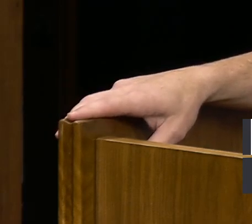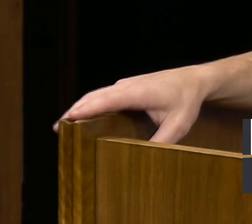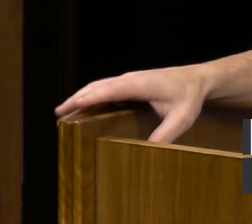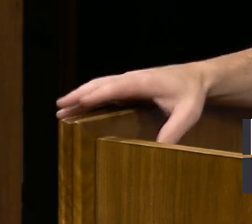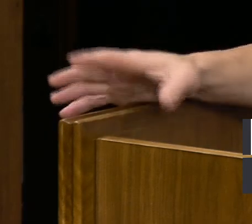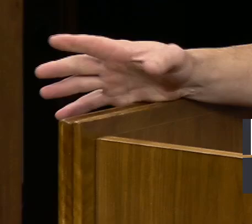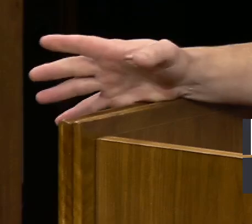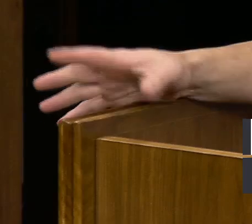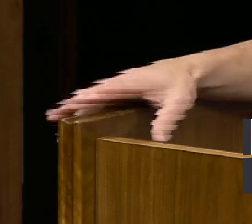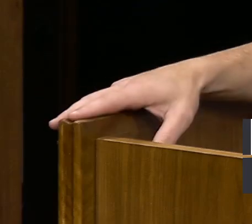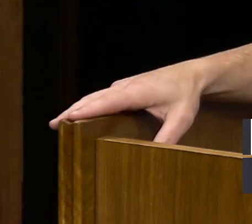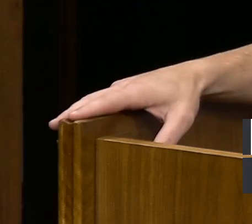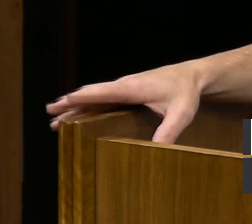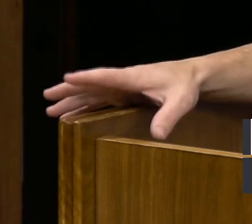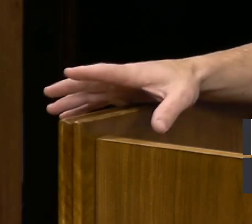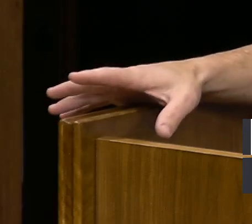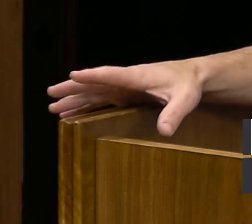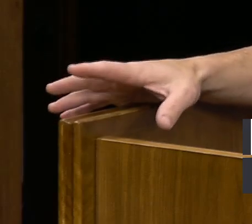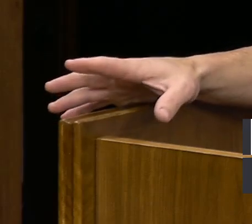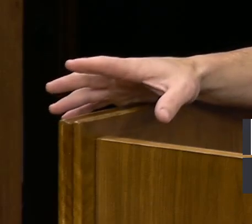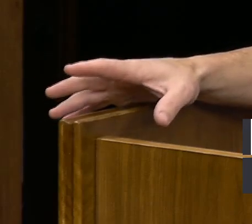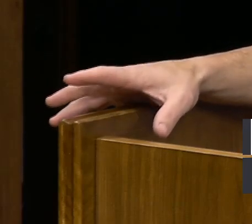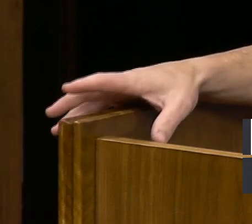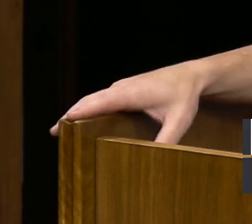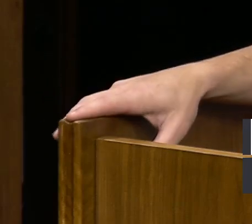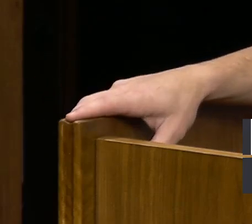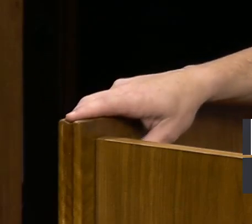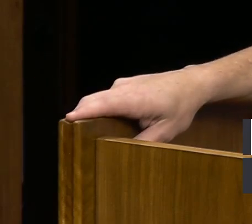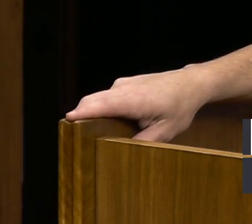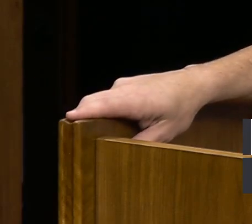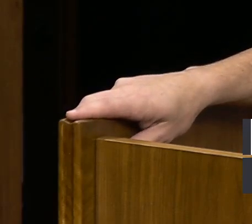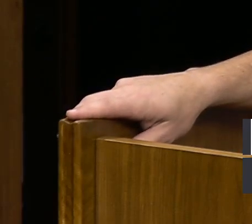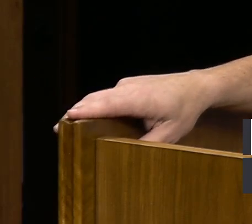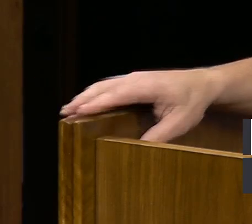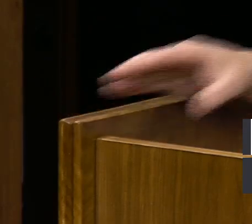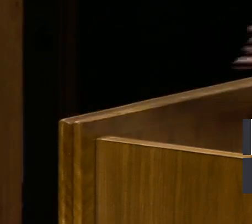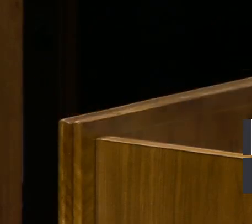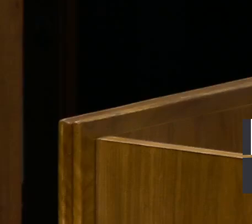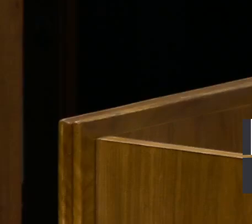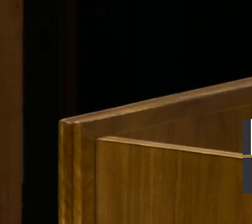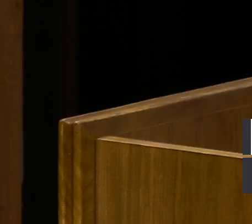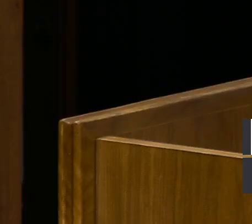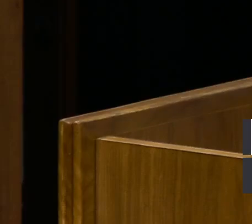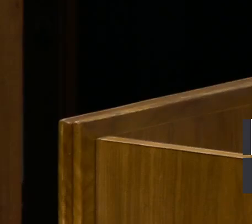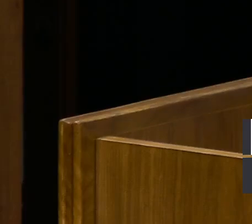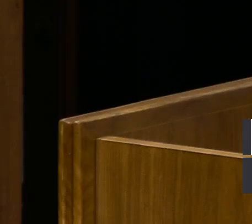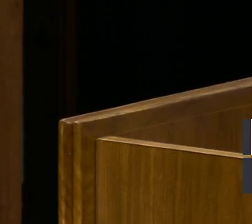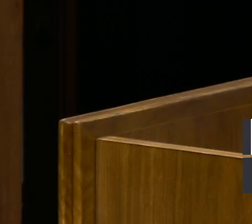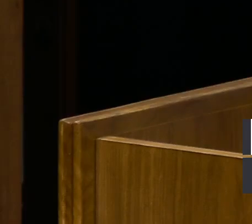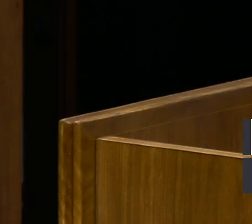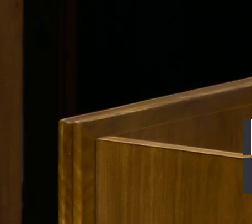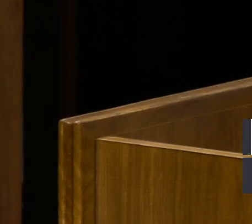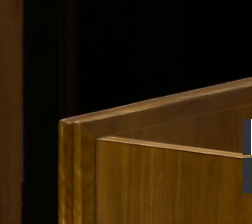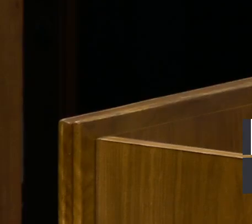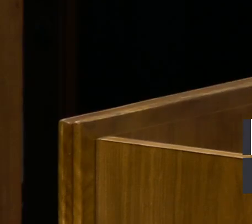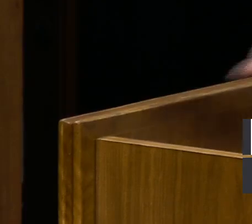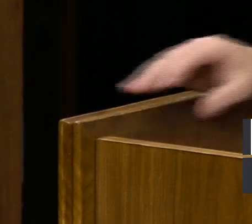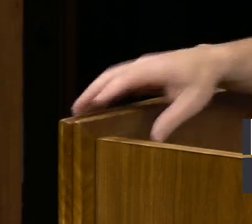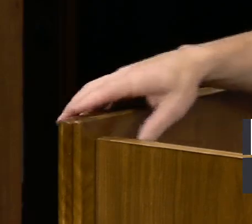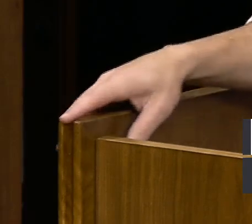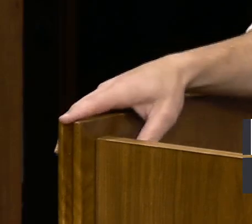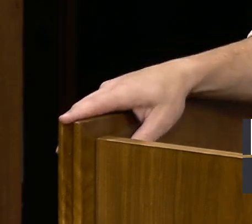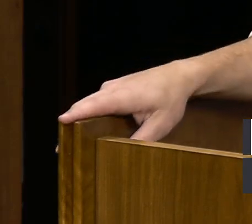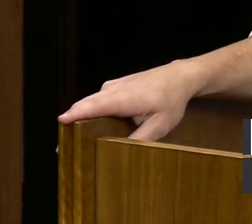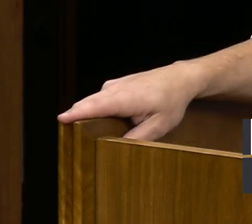da BR-116, ou é aquela lombada, é aquele trecho ali quase chegando na